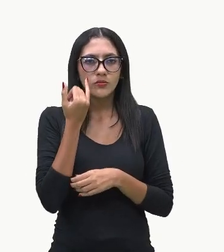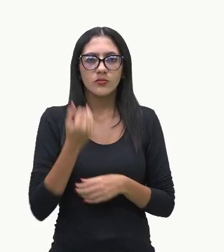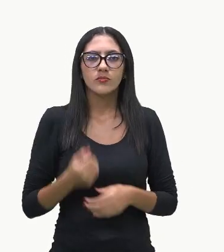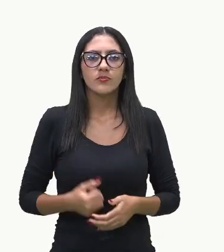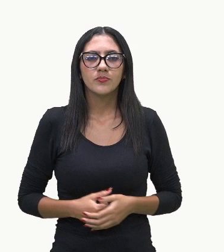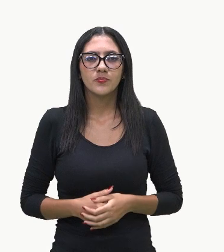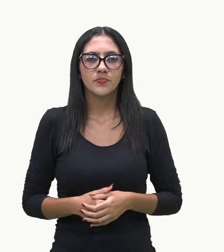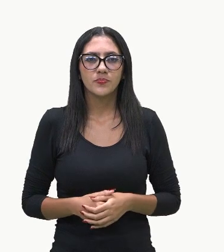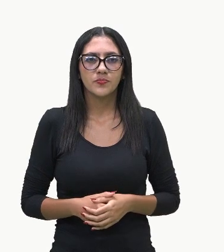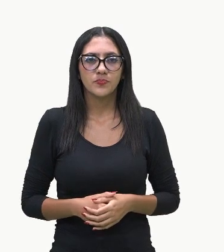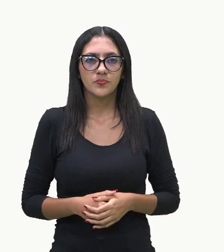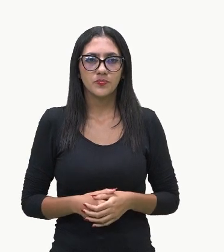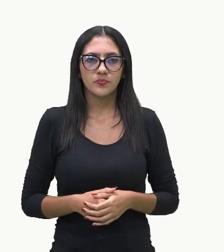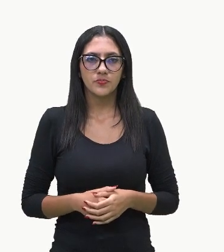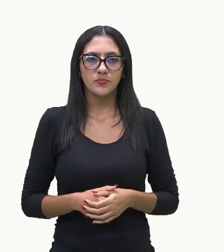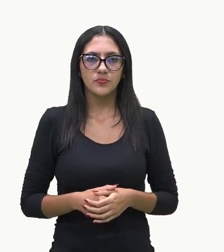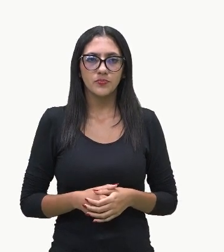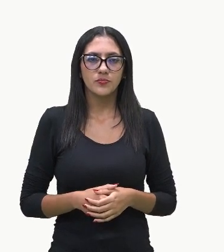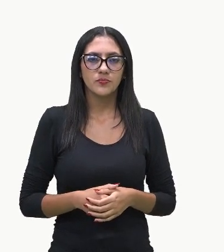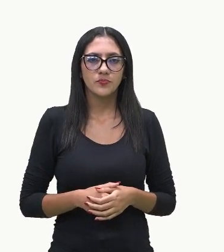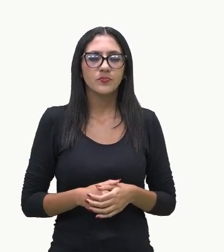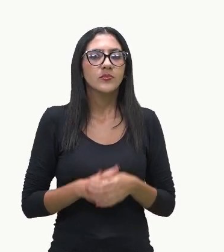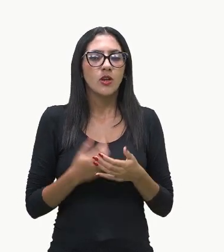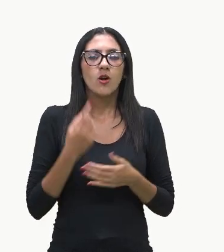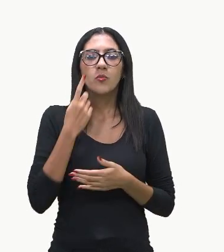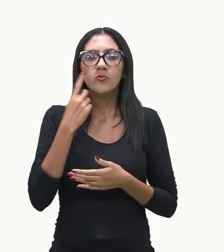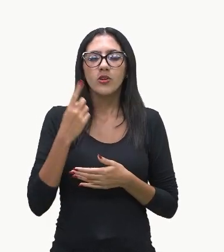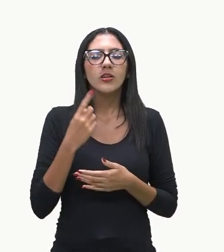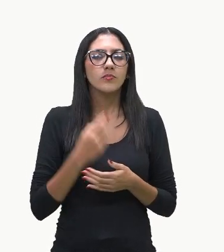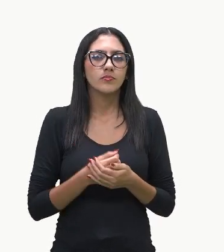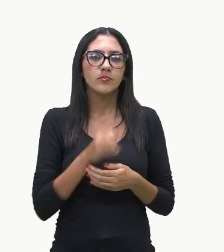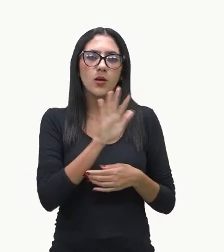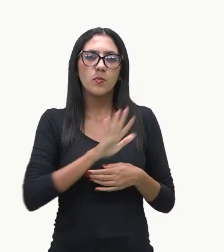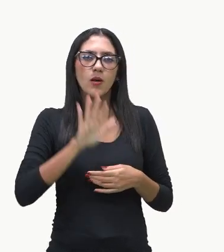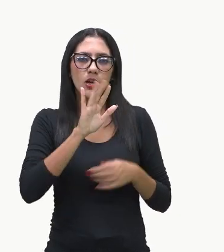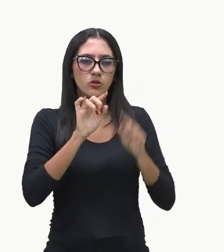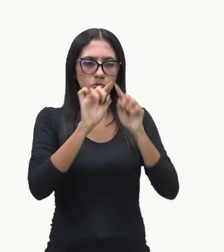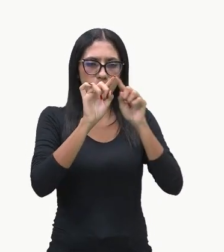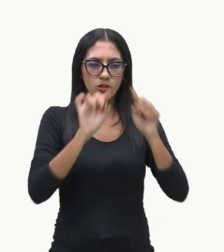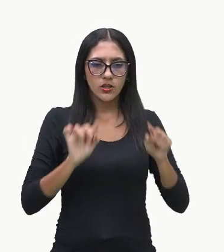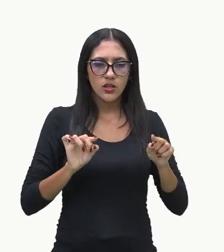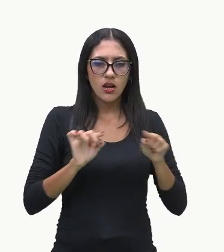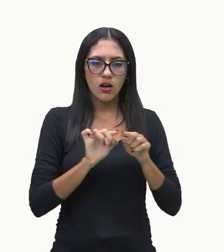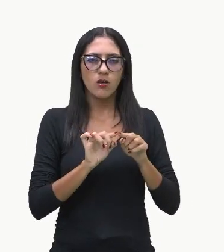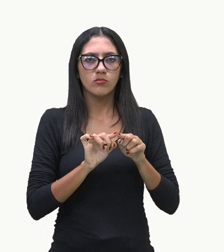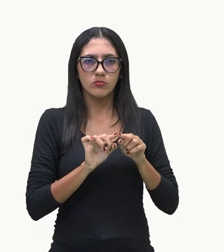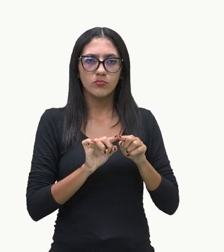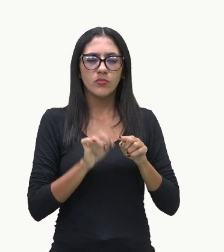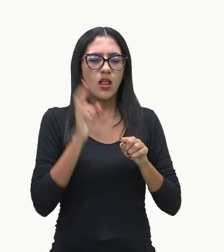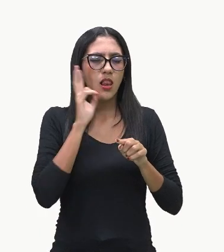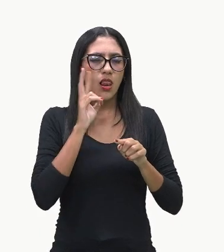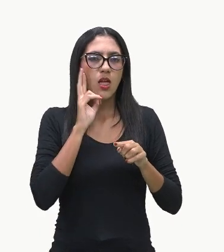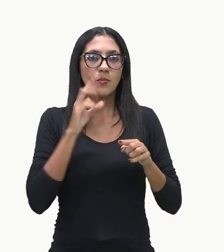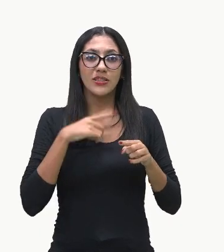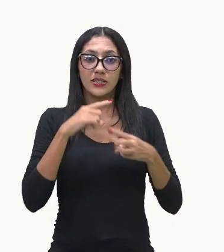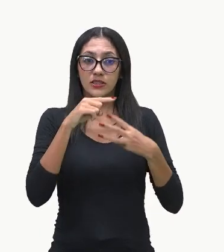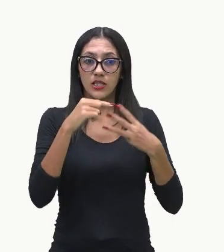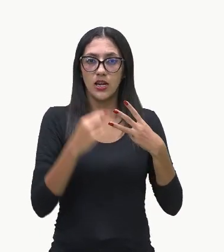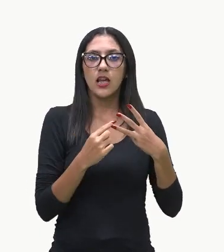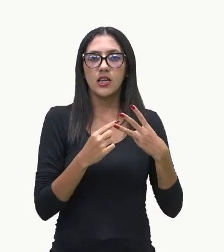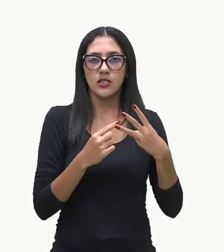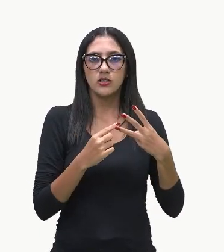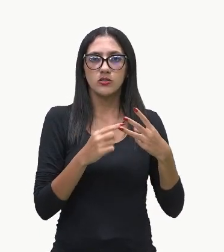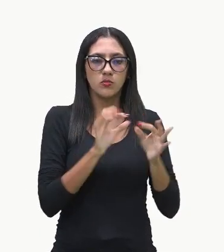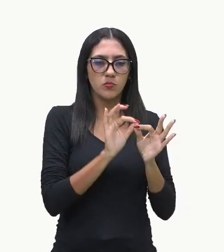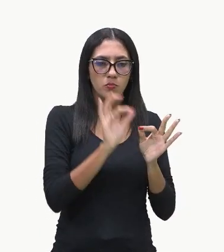vamos começar fazendo a aplicação em um triângulo. Lembre que o triângulo tem 3 lados e